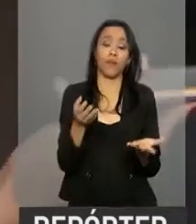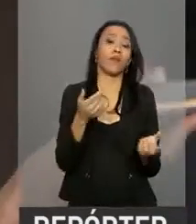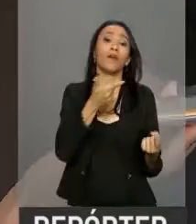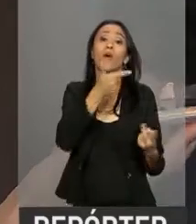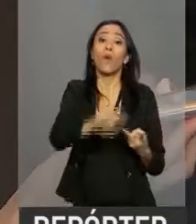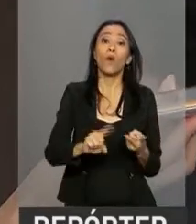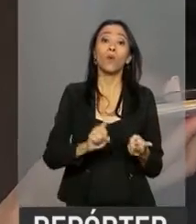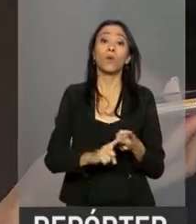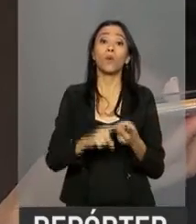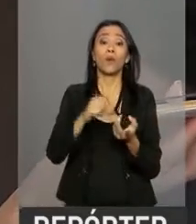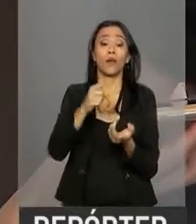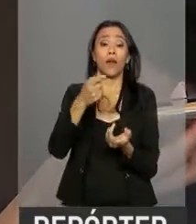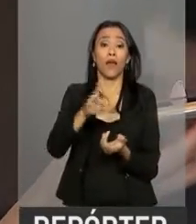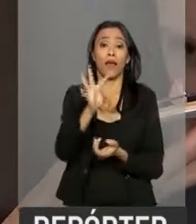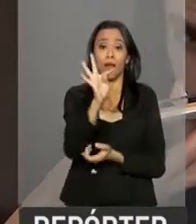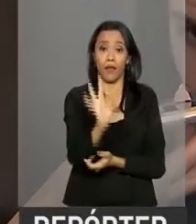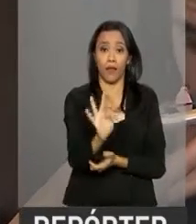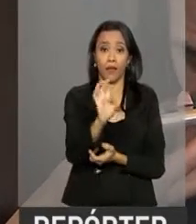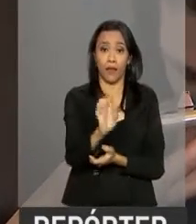os impedimentos